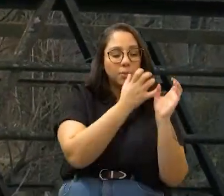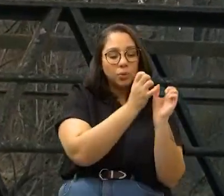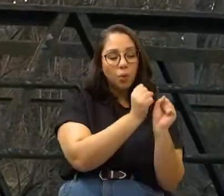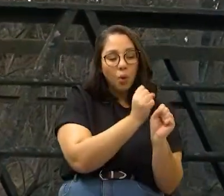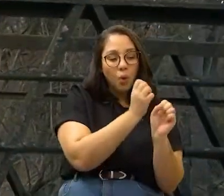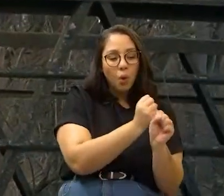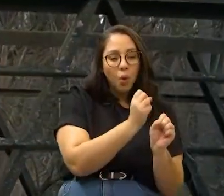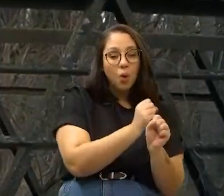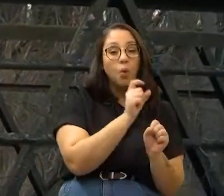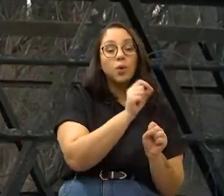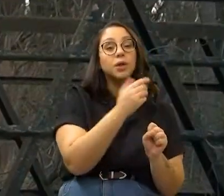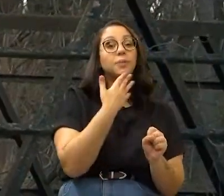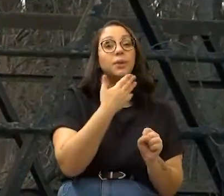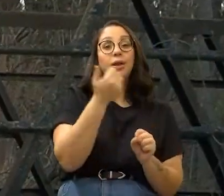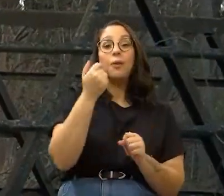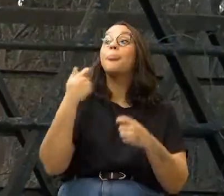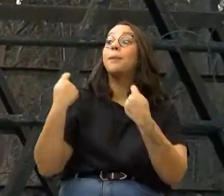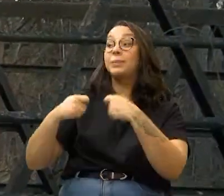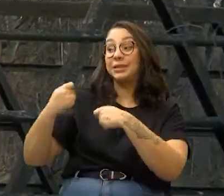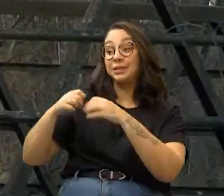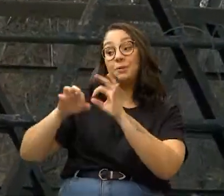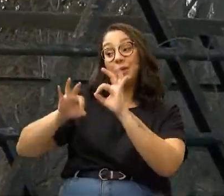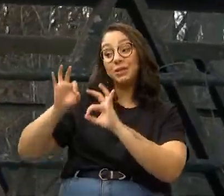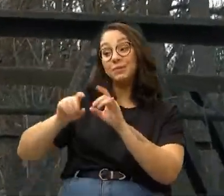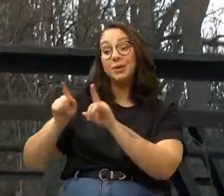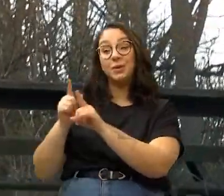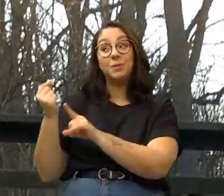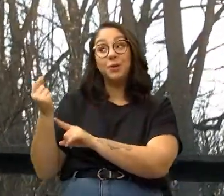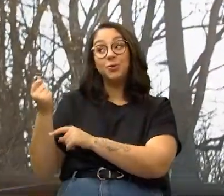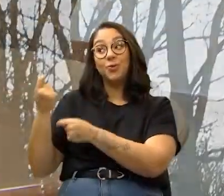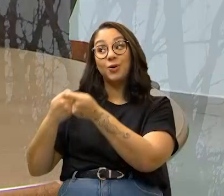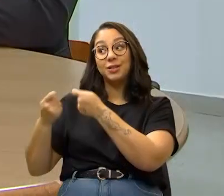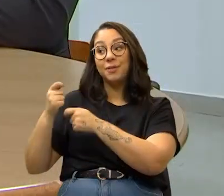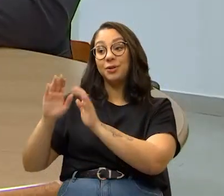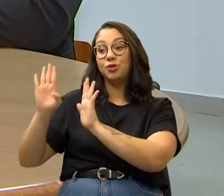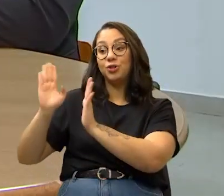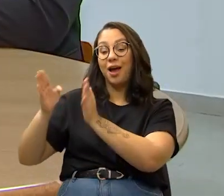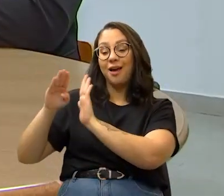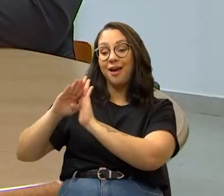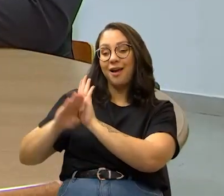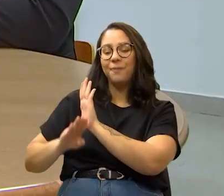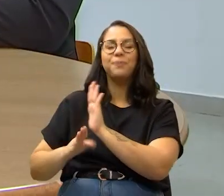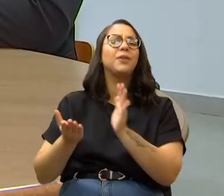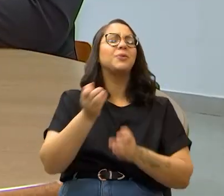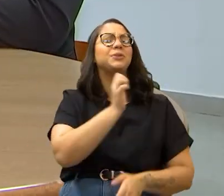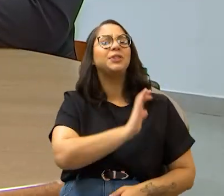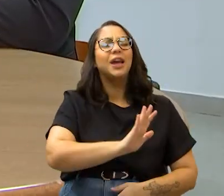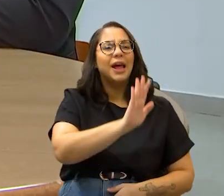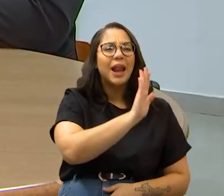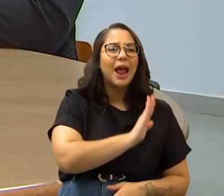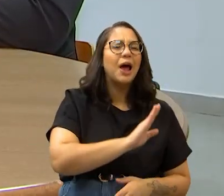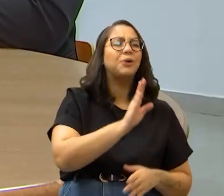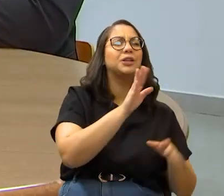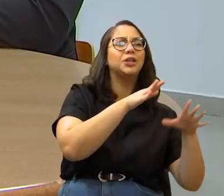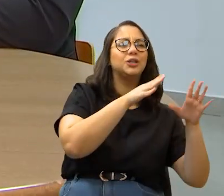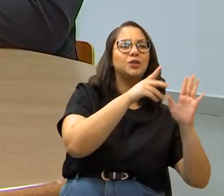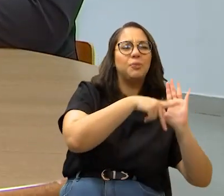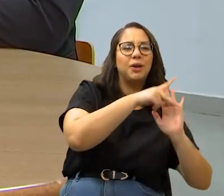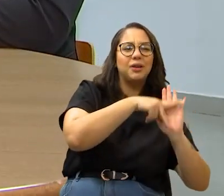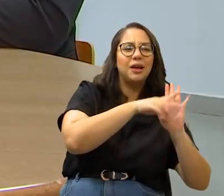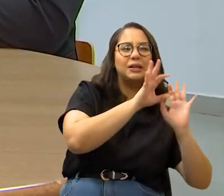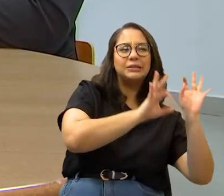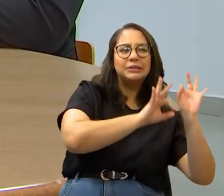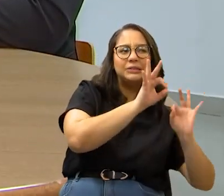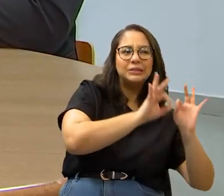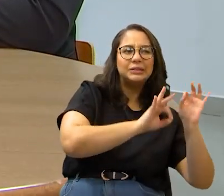do lápis para ver qual que vale mais a pena, Justamente, tem que estar no planejamento e no orçamento. E a gente falou sobre essa parte geral, do planejamento, da